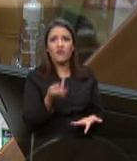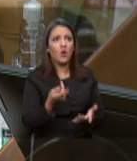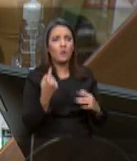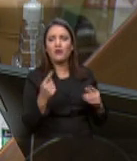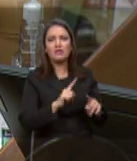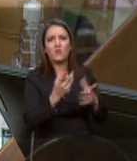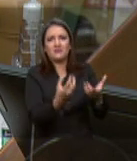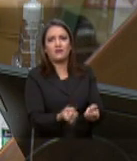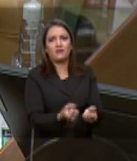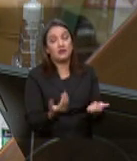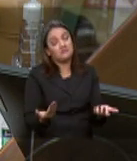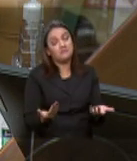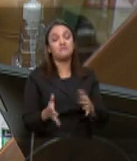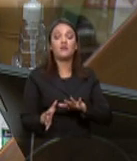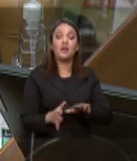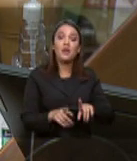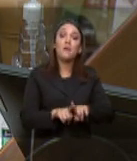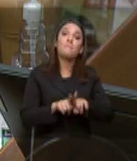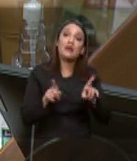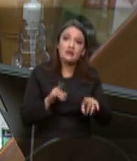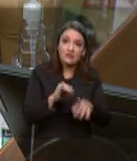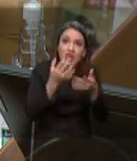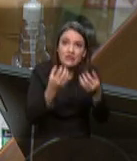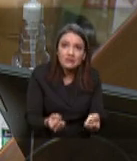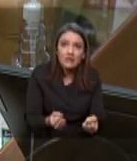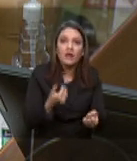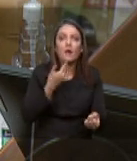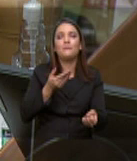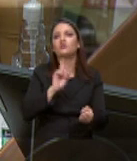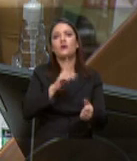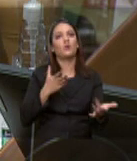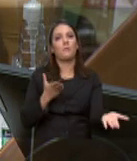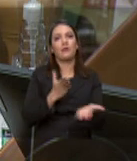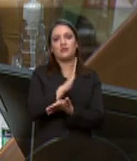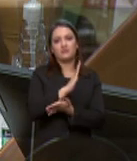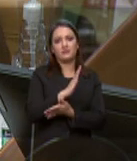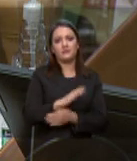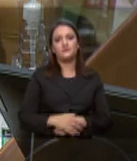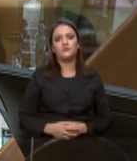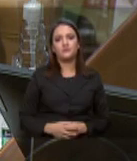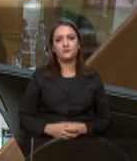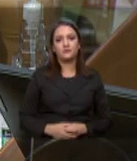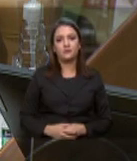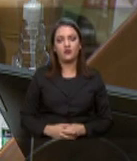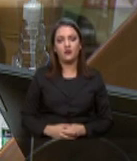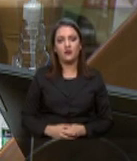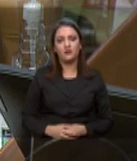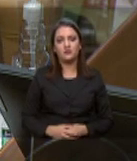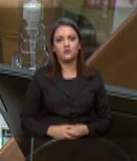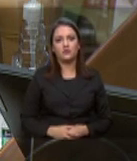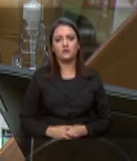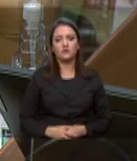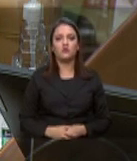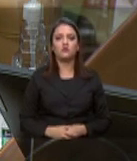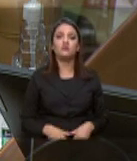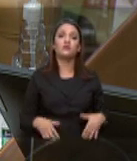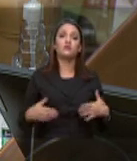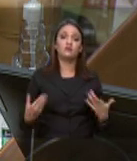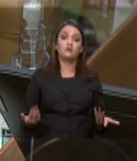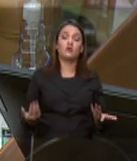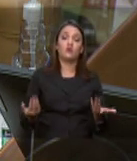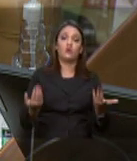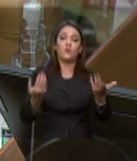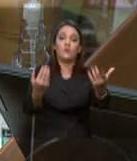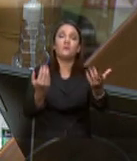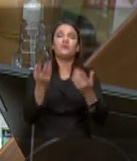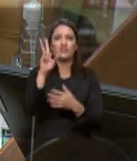superada a questão do conhecimento, pela improcedência das ações. É, antes de dar por feito o relatório, senhor presidente, eu apenas